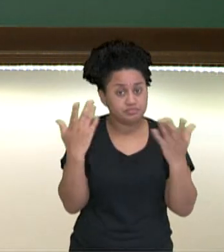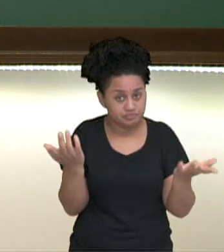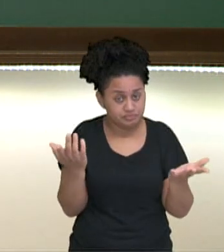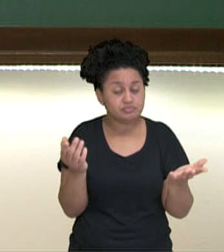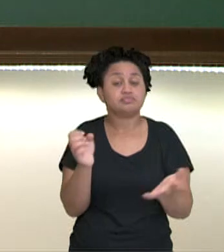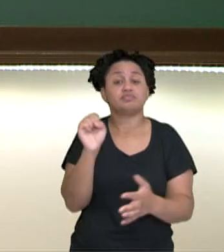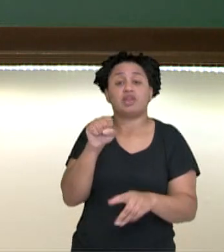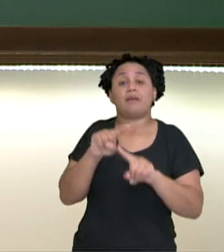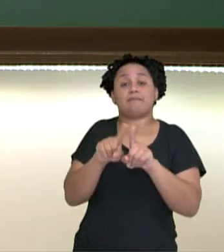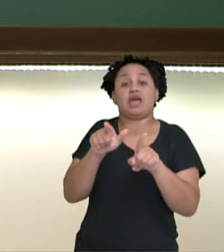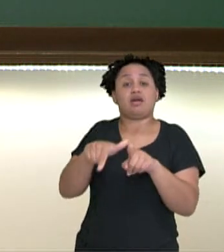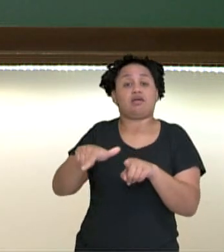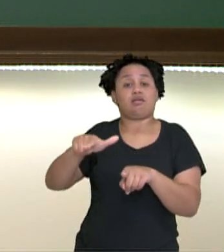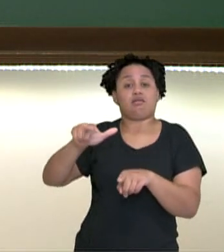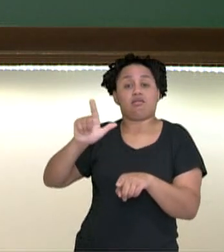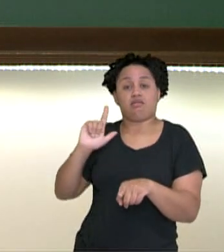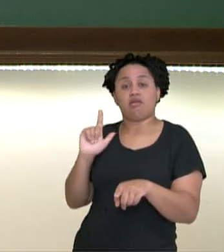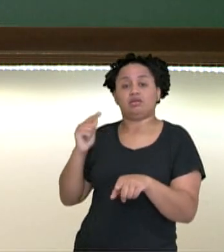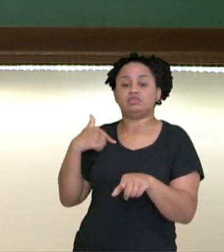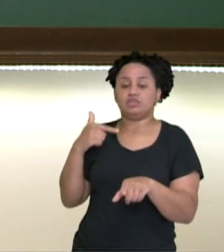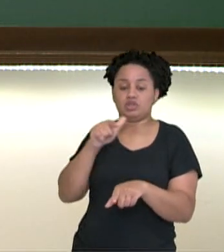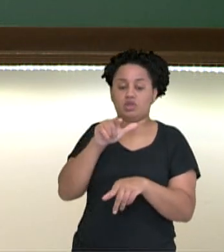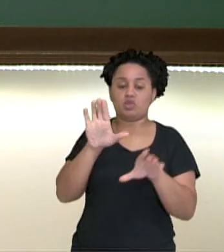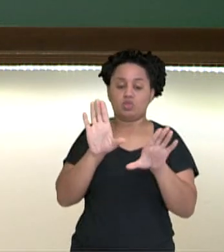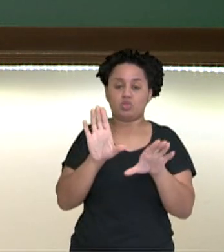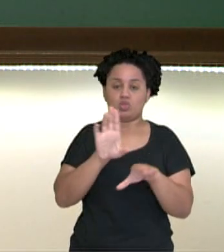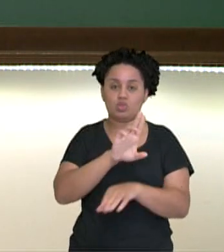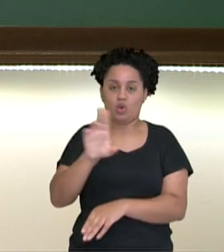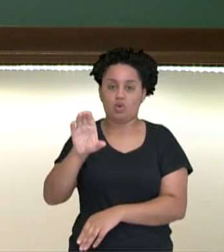de chegarmos ao nome